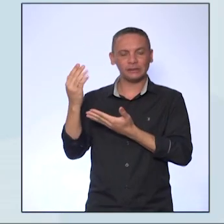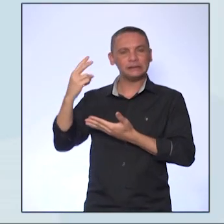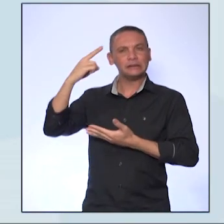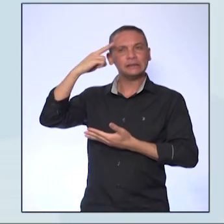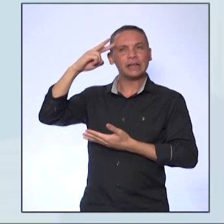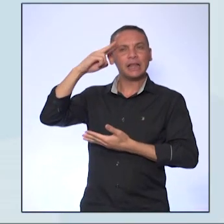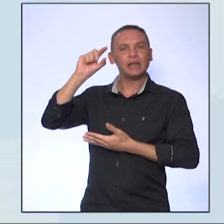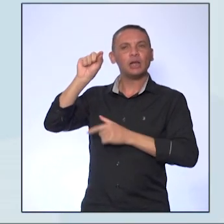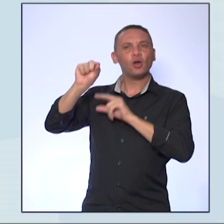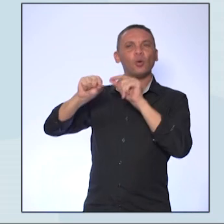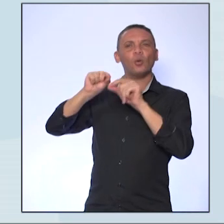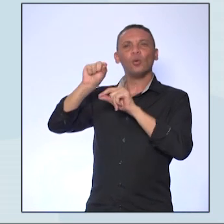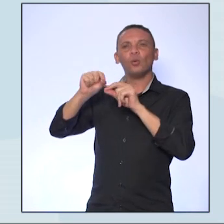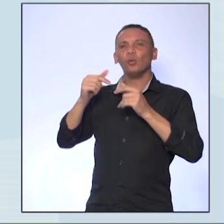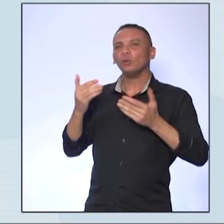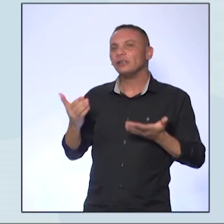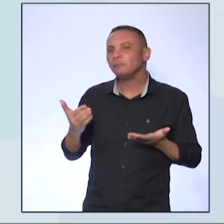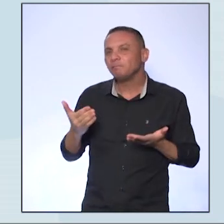lembra que